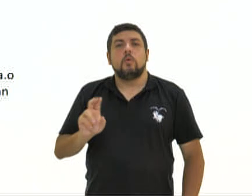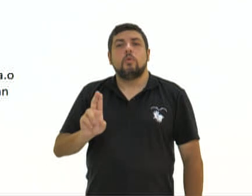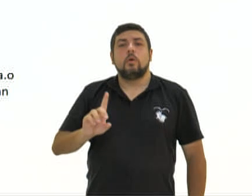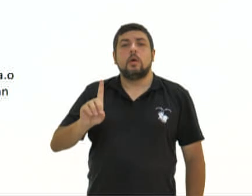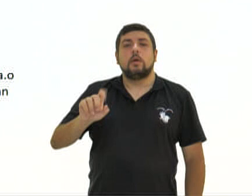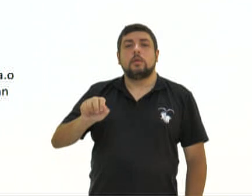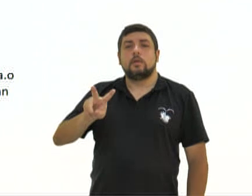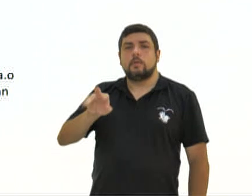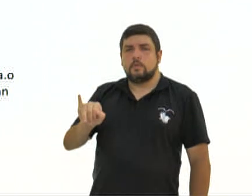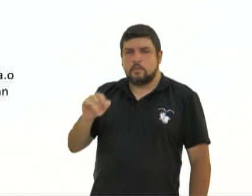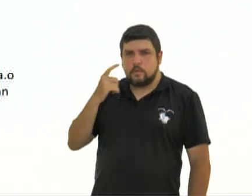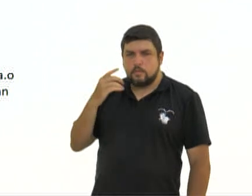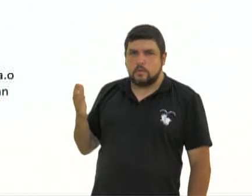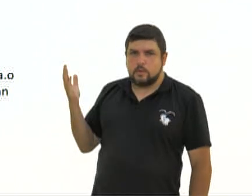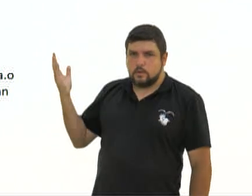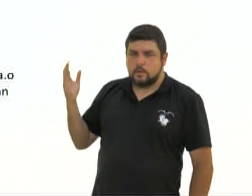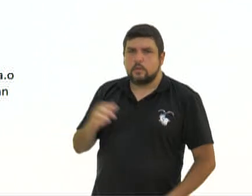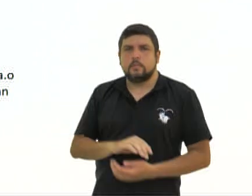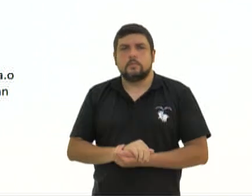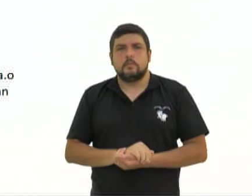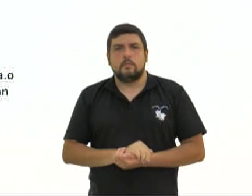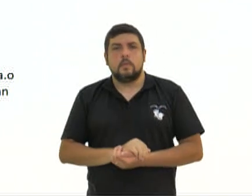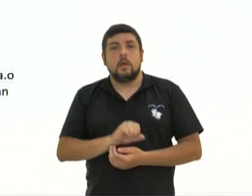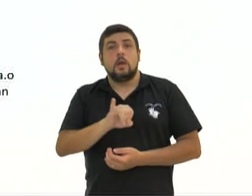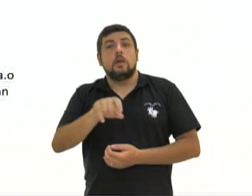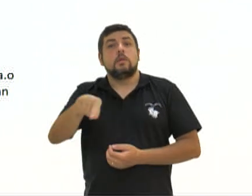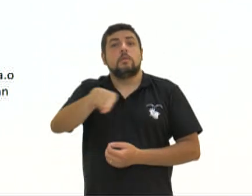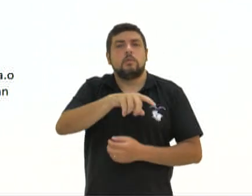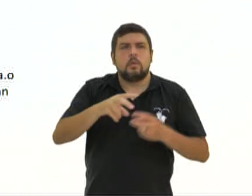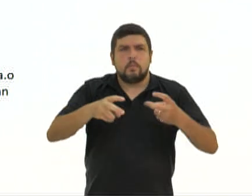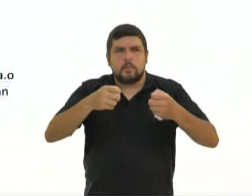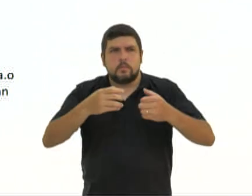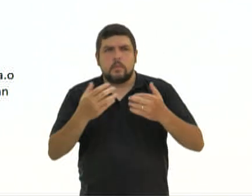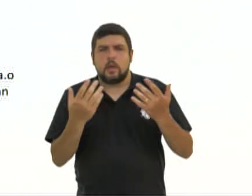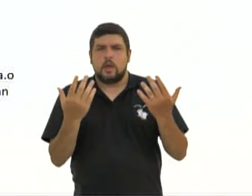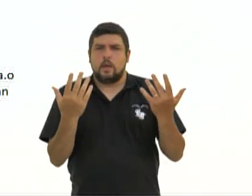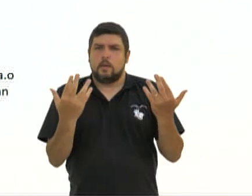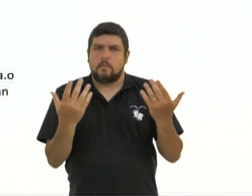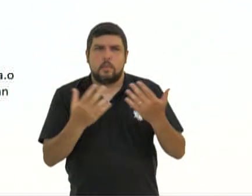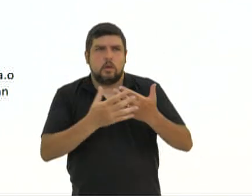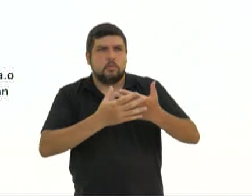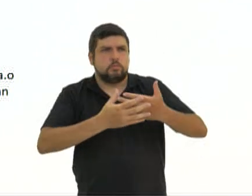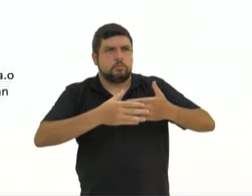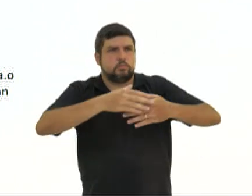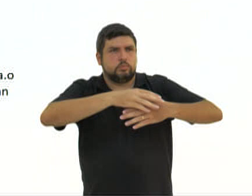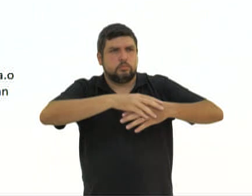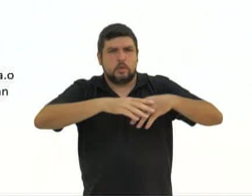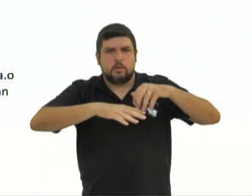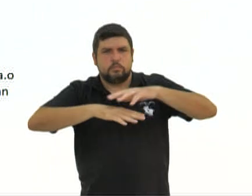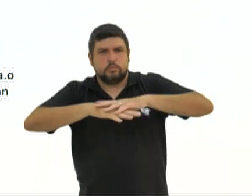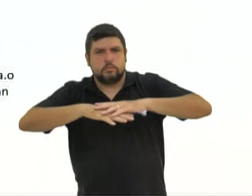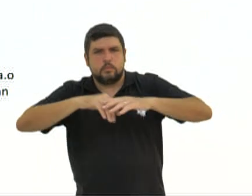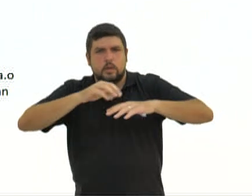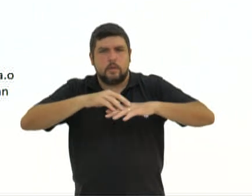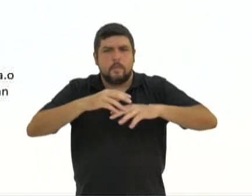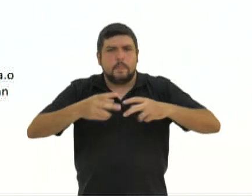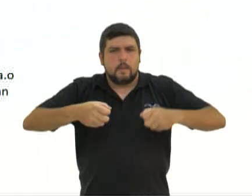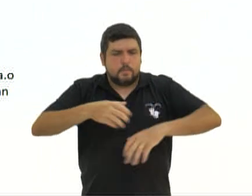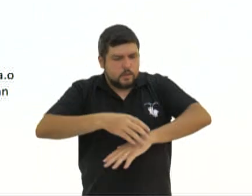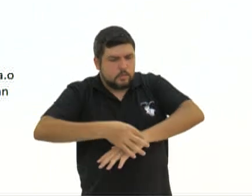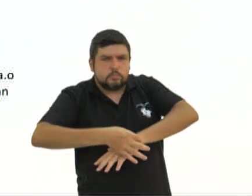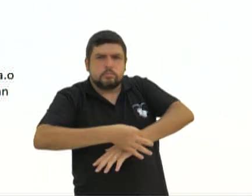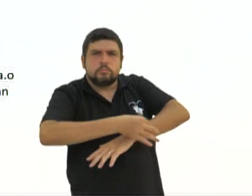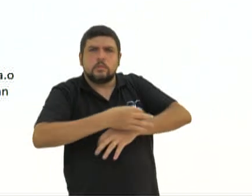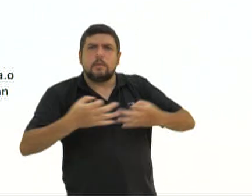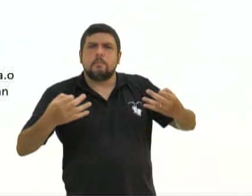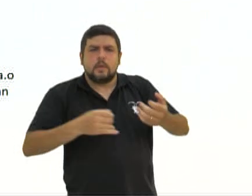escultura de Michelangelo. Se vocês notarem nos detalhes da mão, nós vamos ver aqui que as veias, né, o corpo humano era